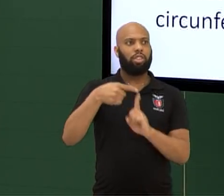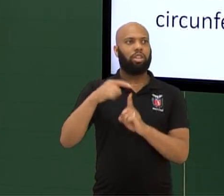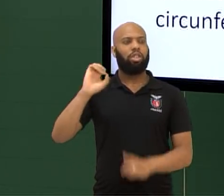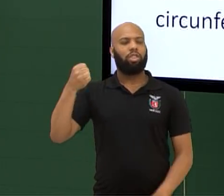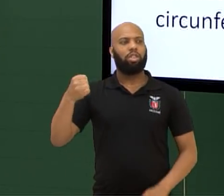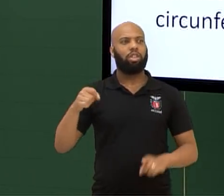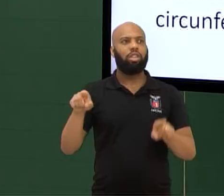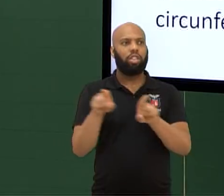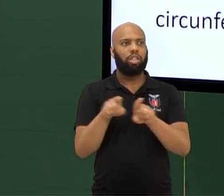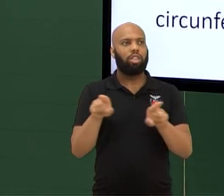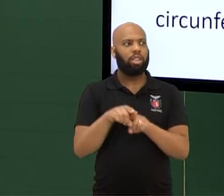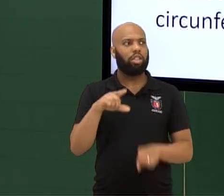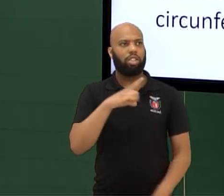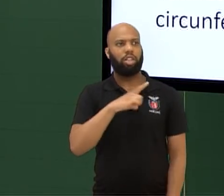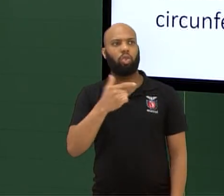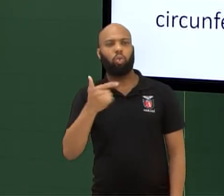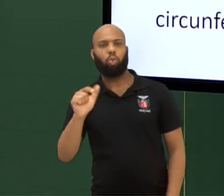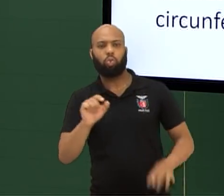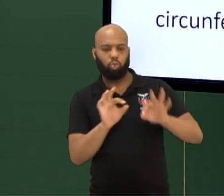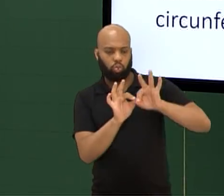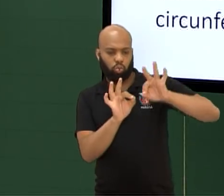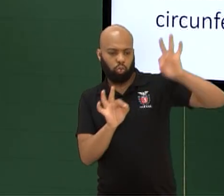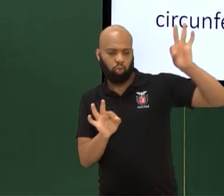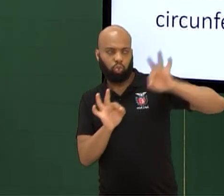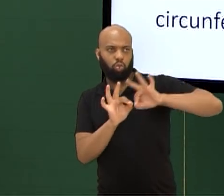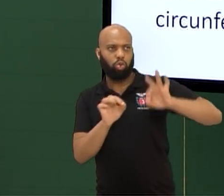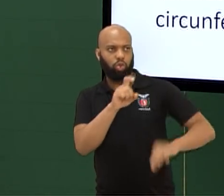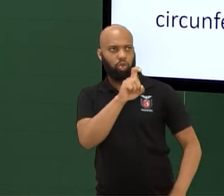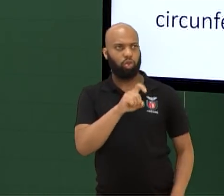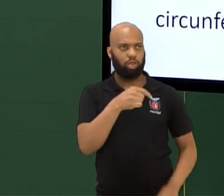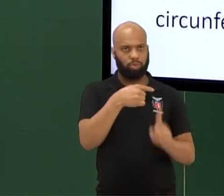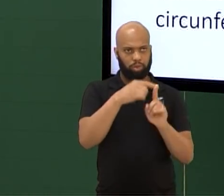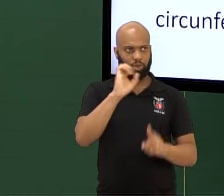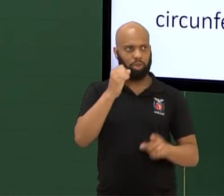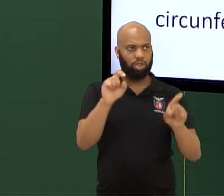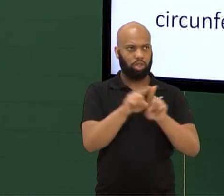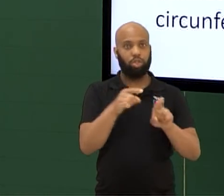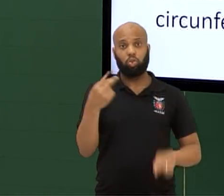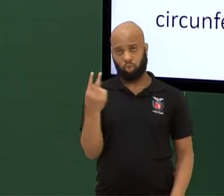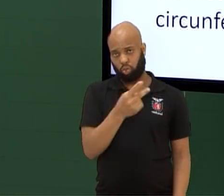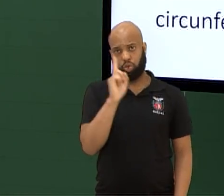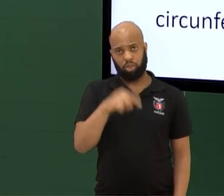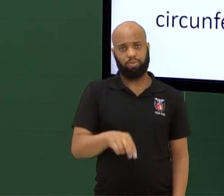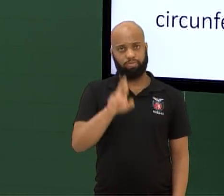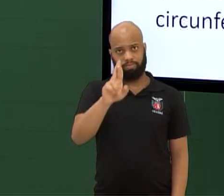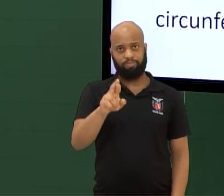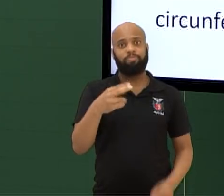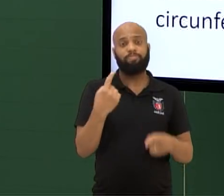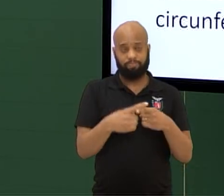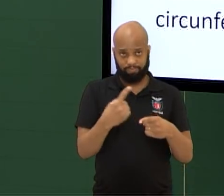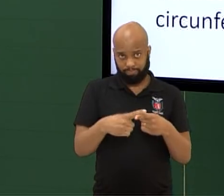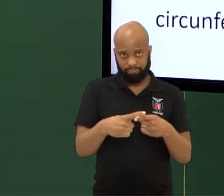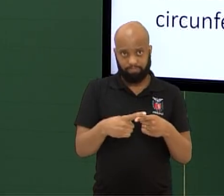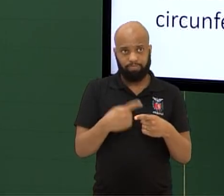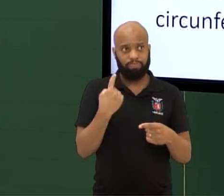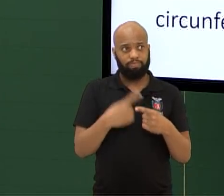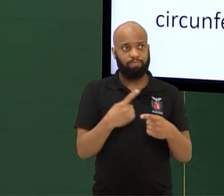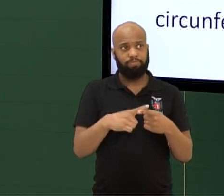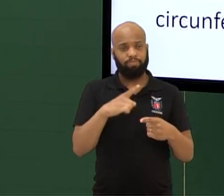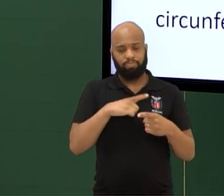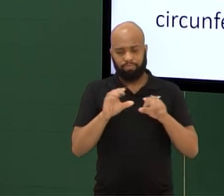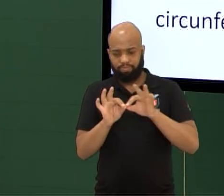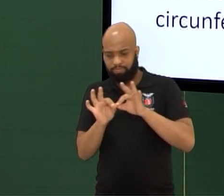E aqui também tem um raio que é x mais 8. Os dois são raios, né? Por quê? Porque é